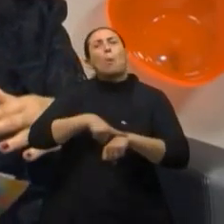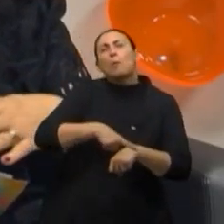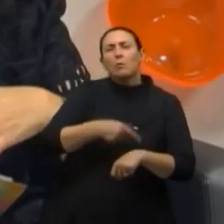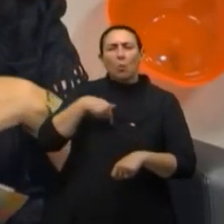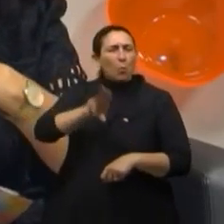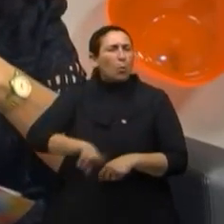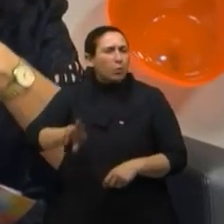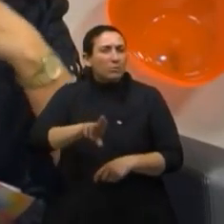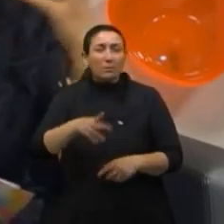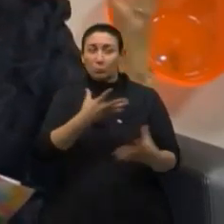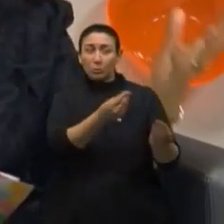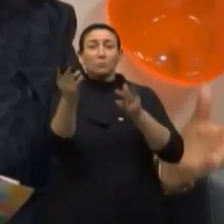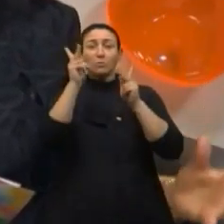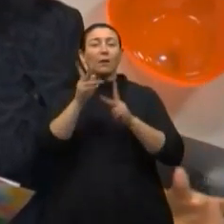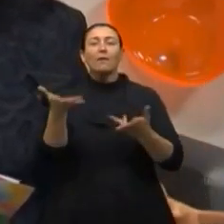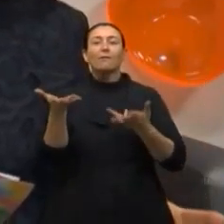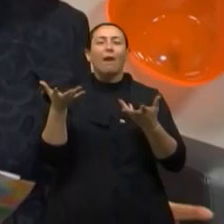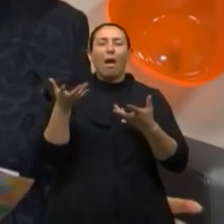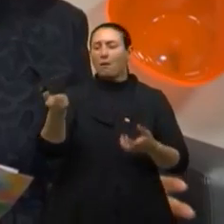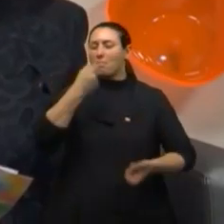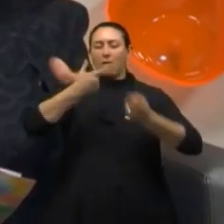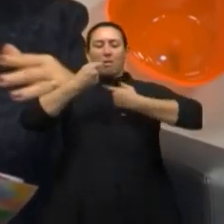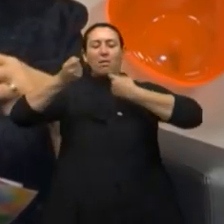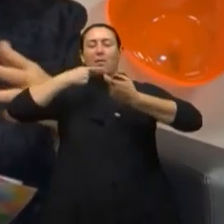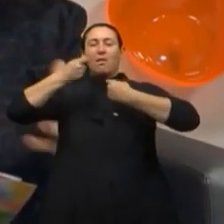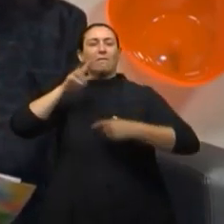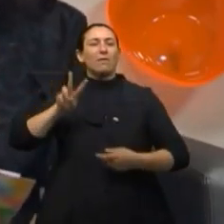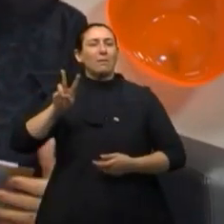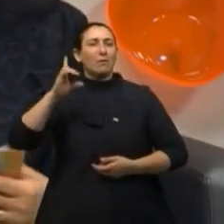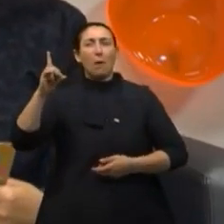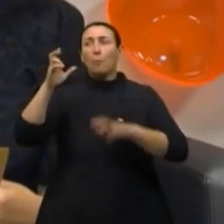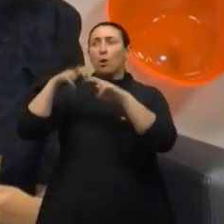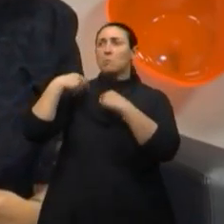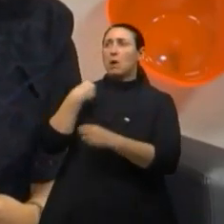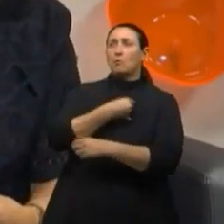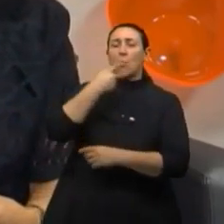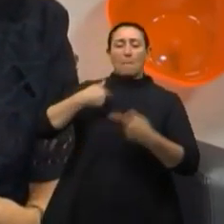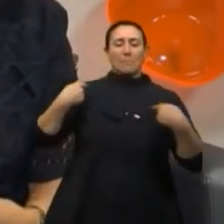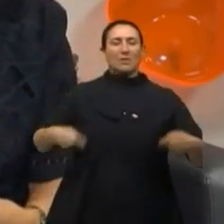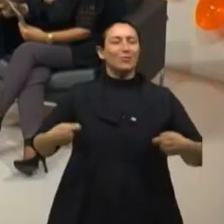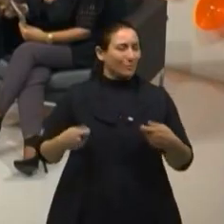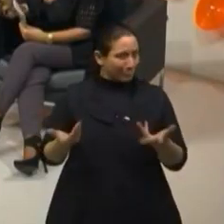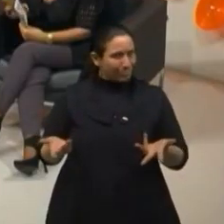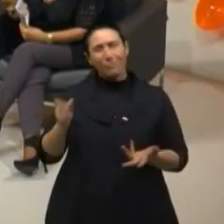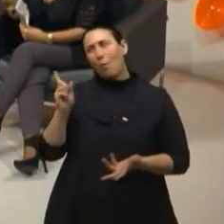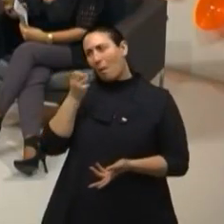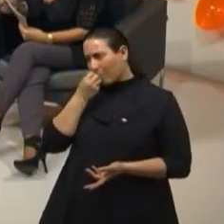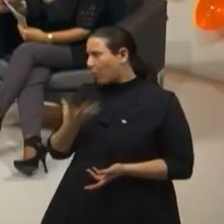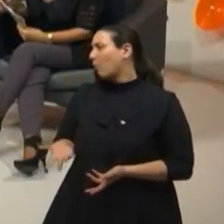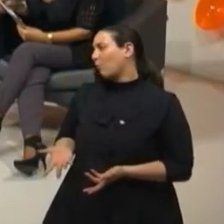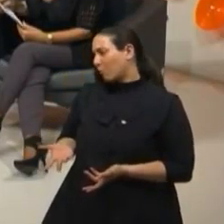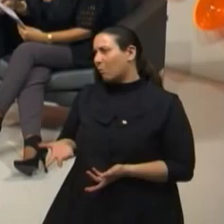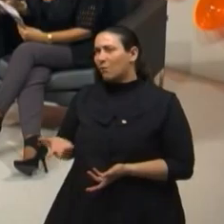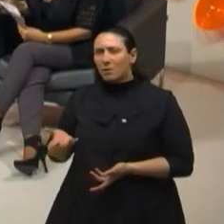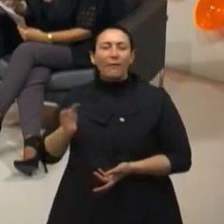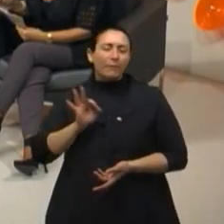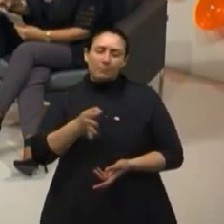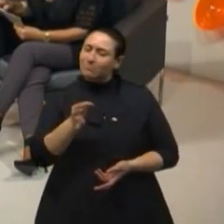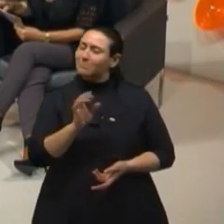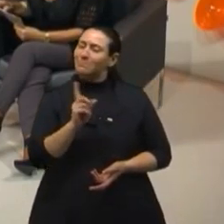já querendo tomar vitamina D a revelia de qualquer indicação também não é bom né Maria Terezinha também não não